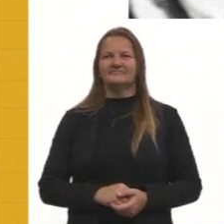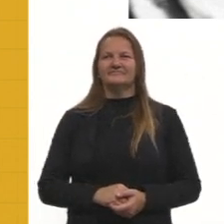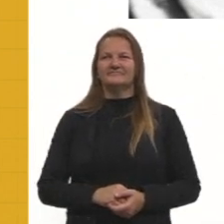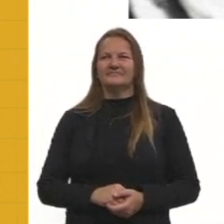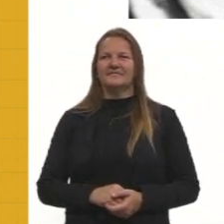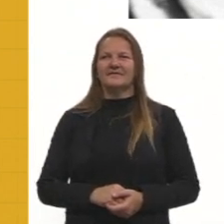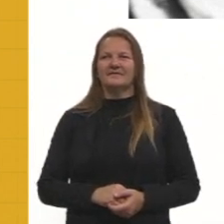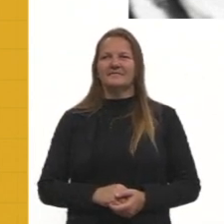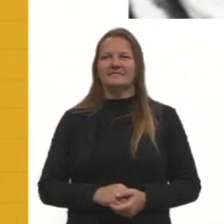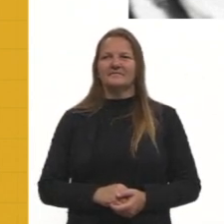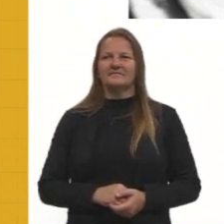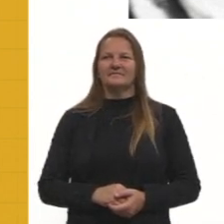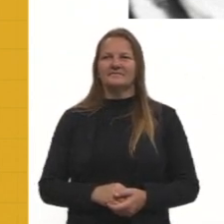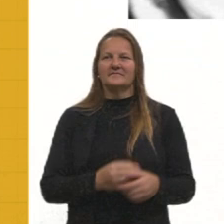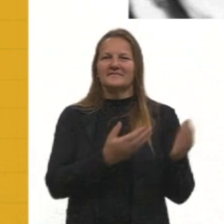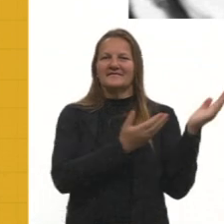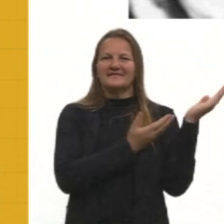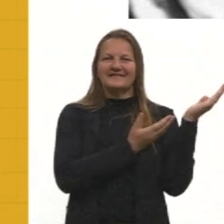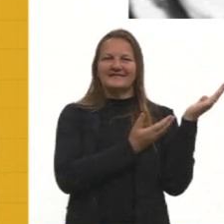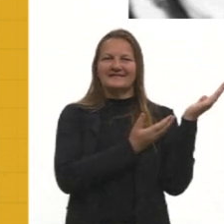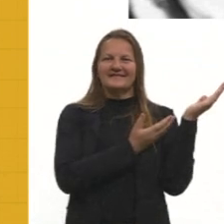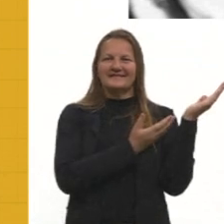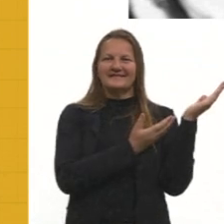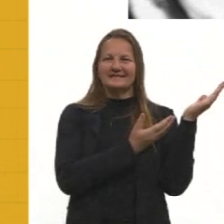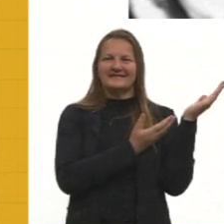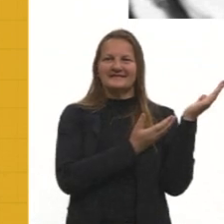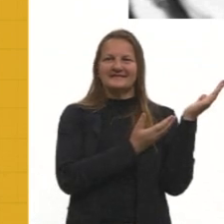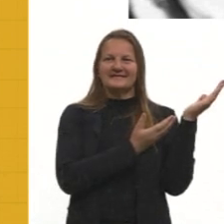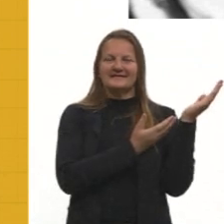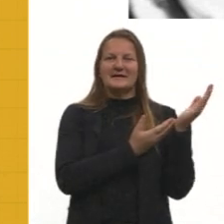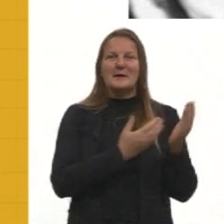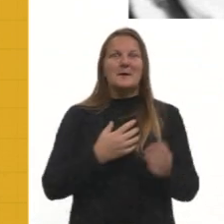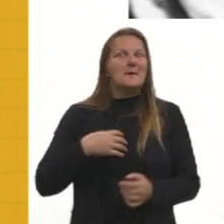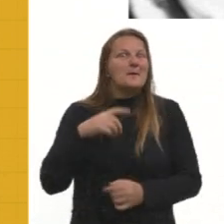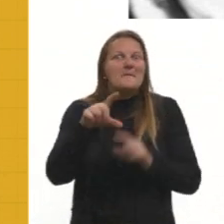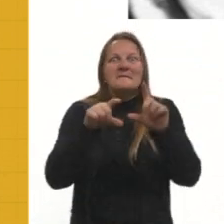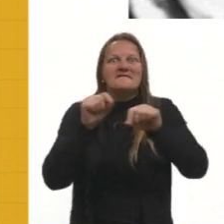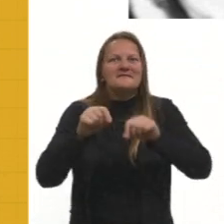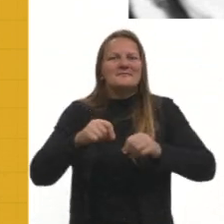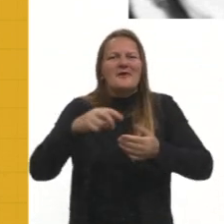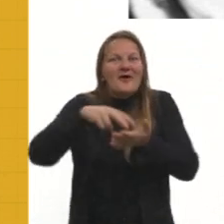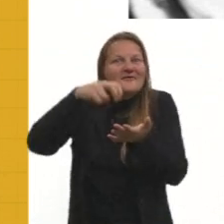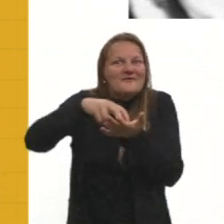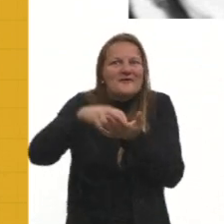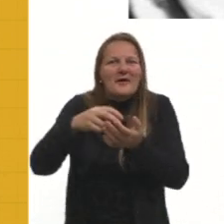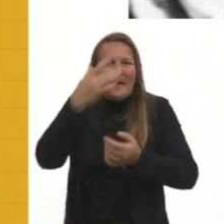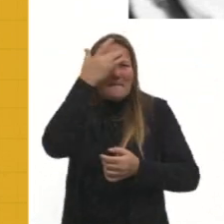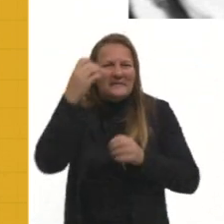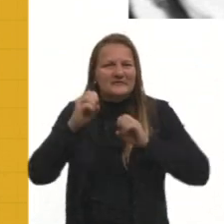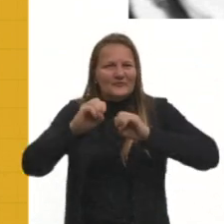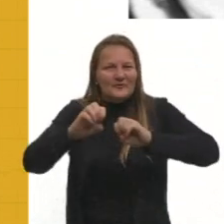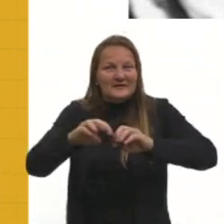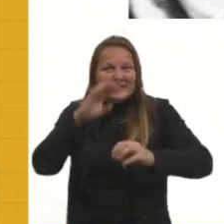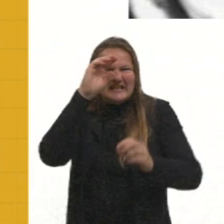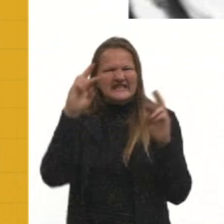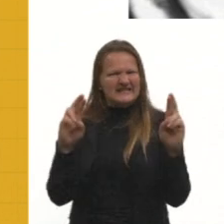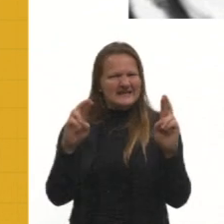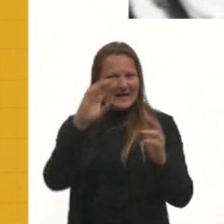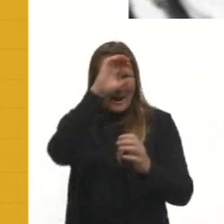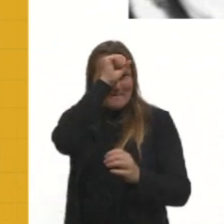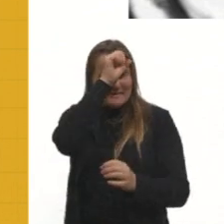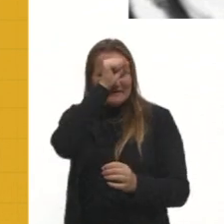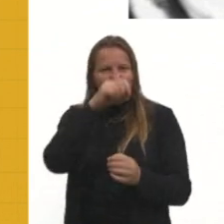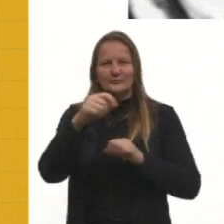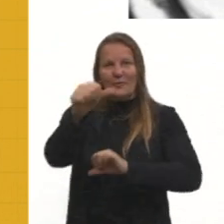né como Walt Disney diz né prefiro divertir as pessoas na esperança de que aprendam do que ensiná-las na esperança de que Se